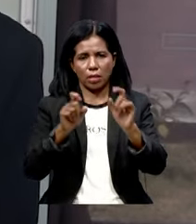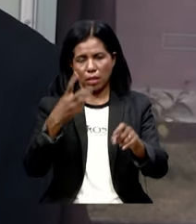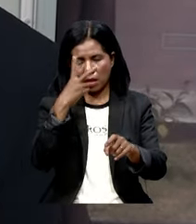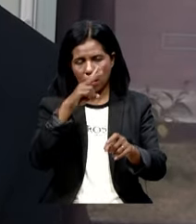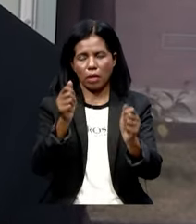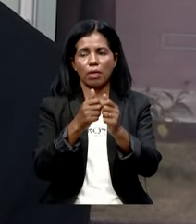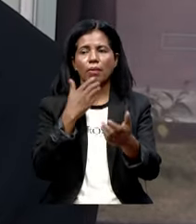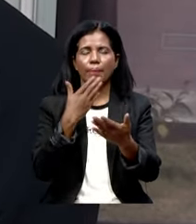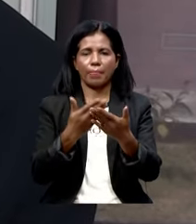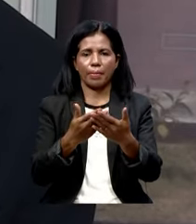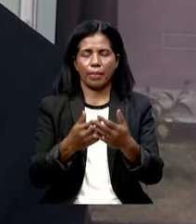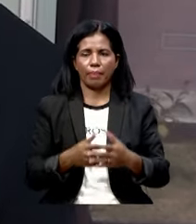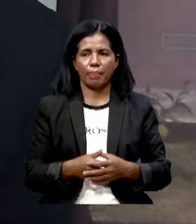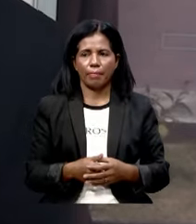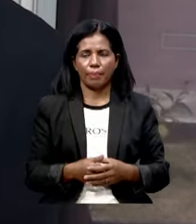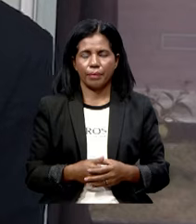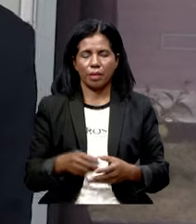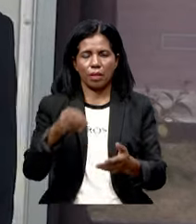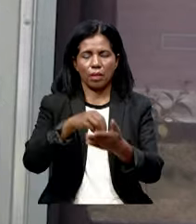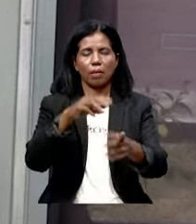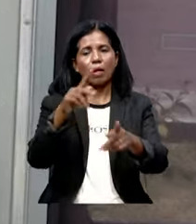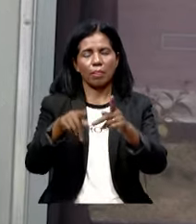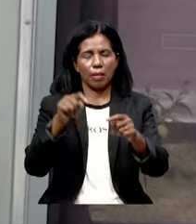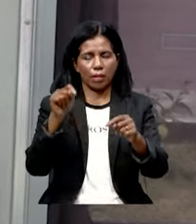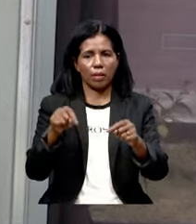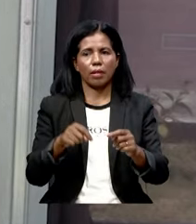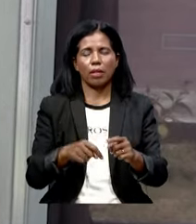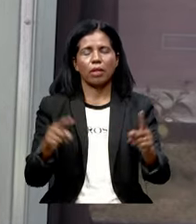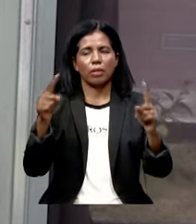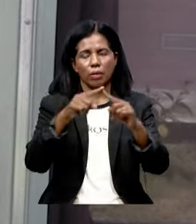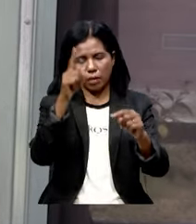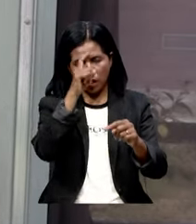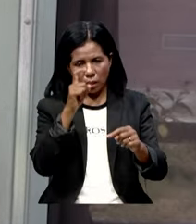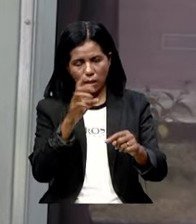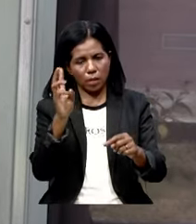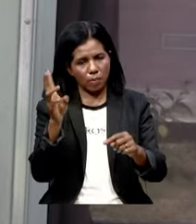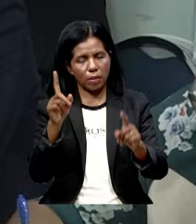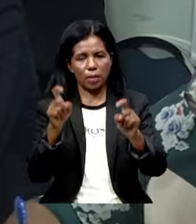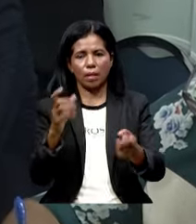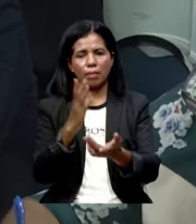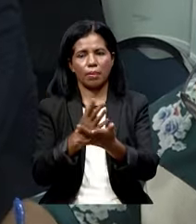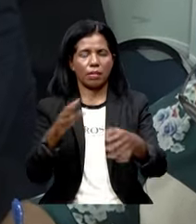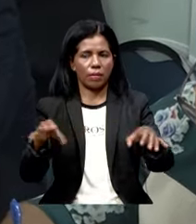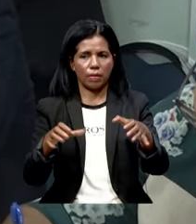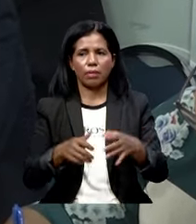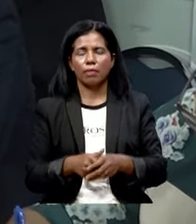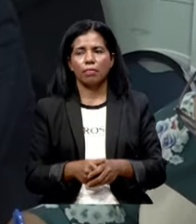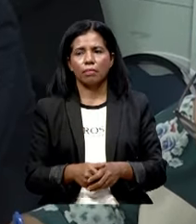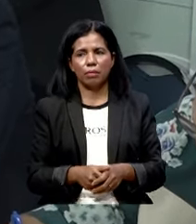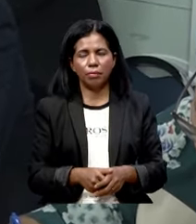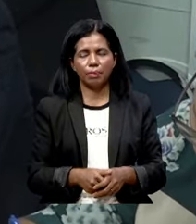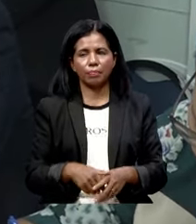de bele impõe a mania toni na idade ona tem que reformar. E a Biba, né, presidente da Comissão de